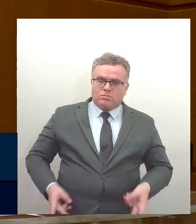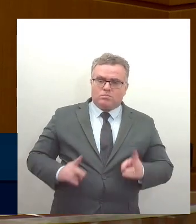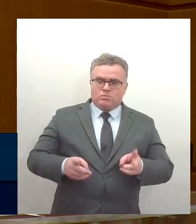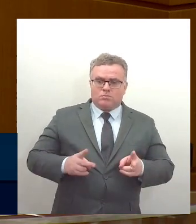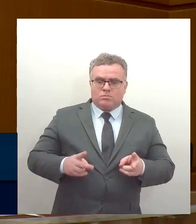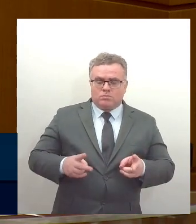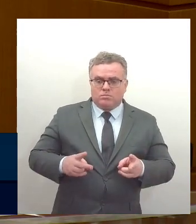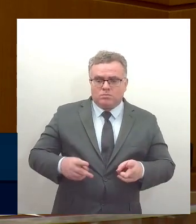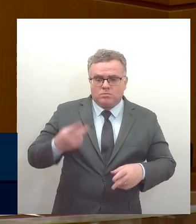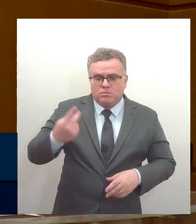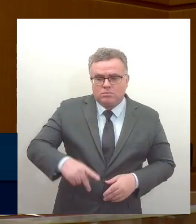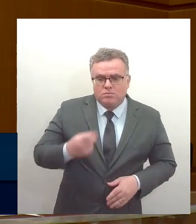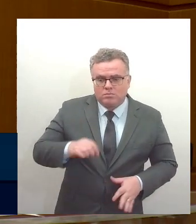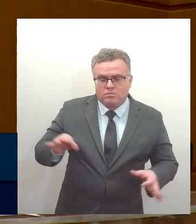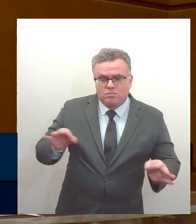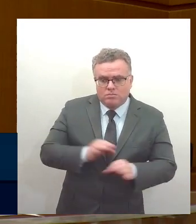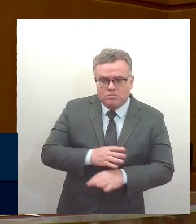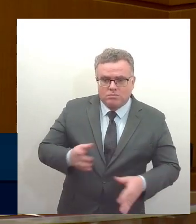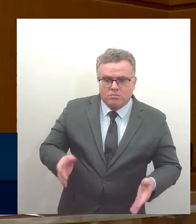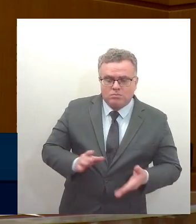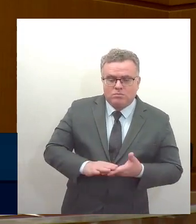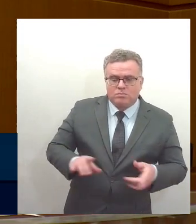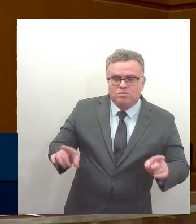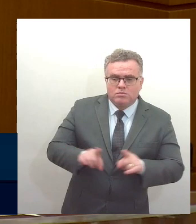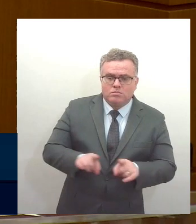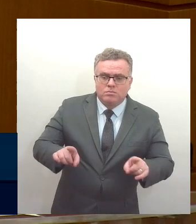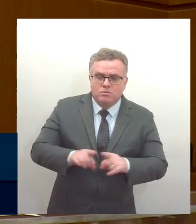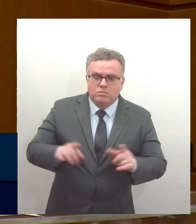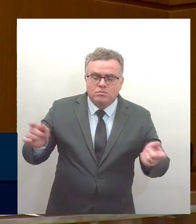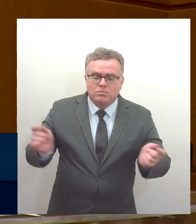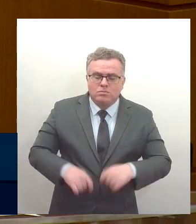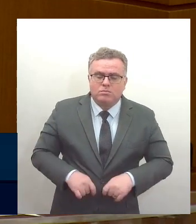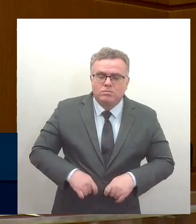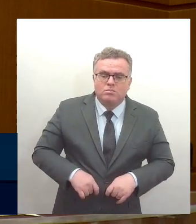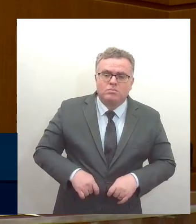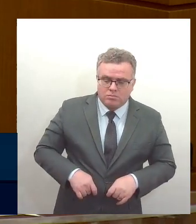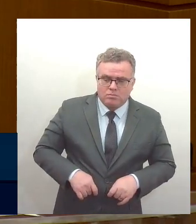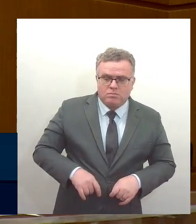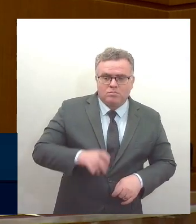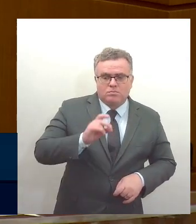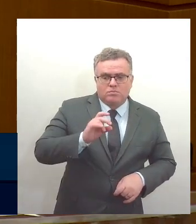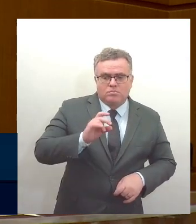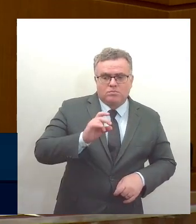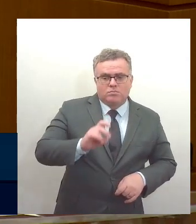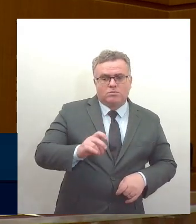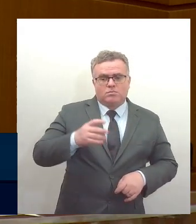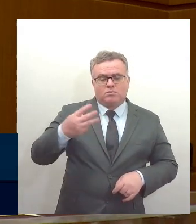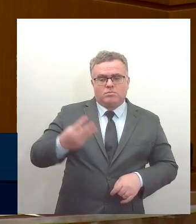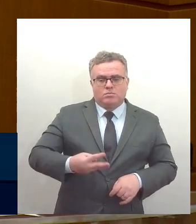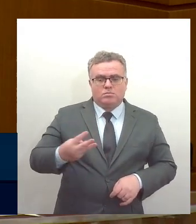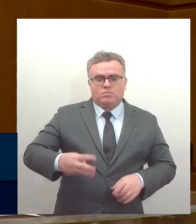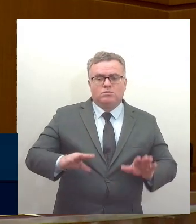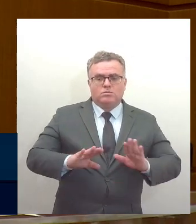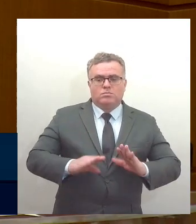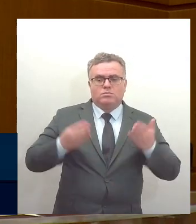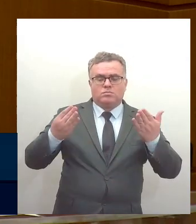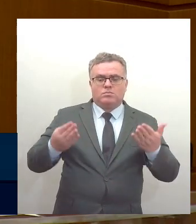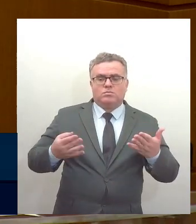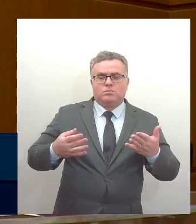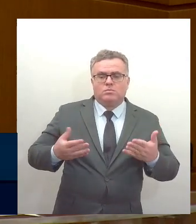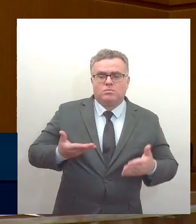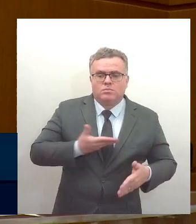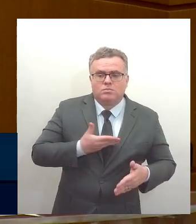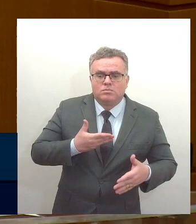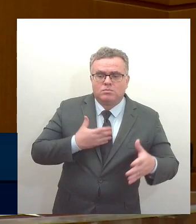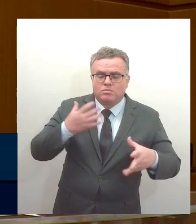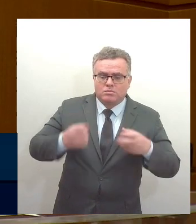gostaria de registrar a realização da 13ª edição da Festa Amigos do Leite, que ocorreu entre os dias 4 e 7 de abril